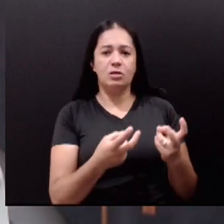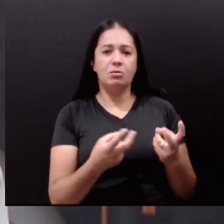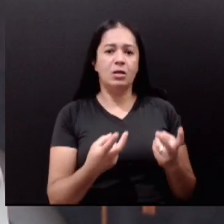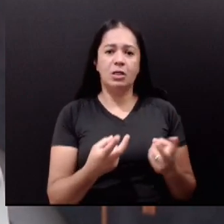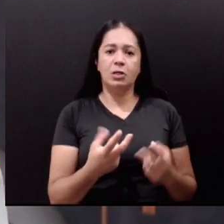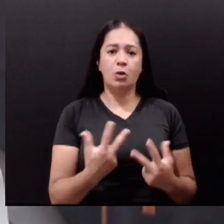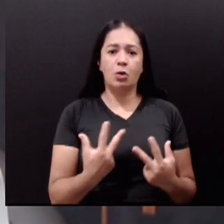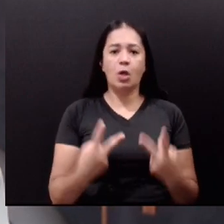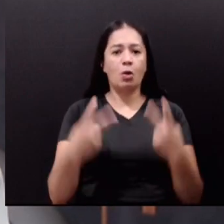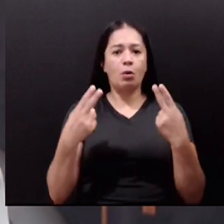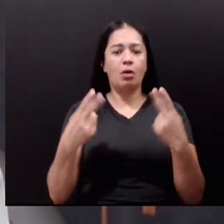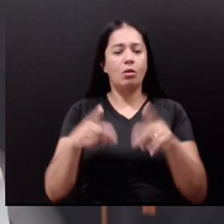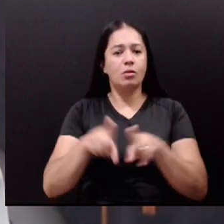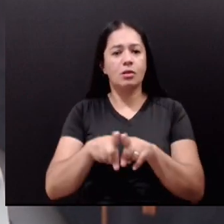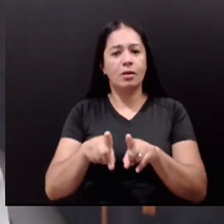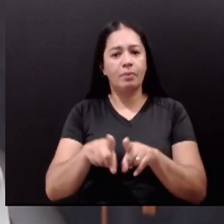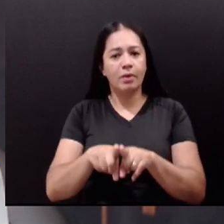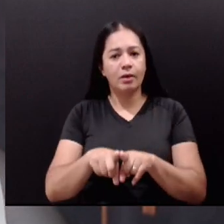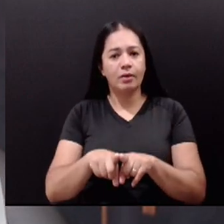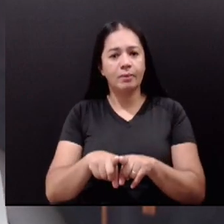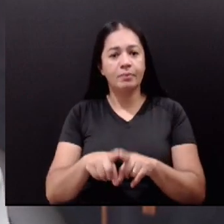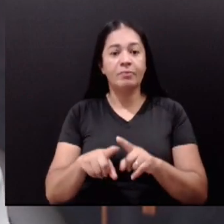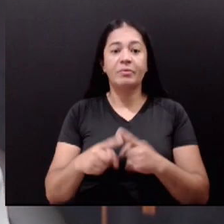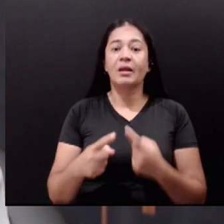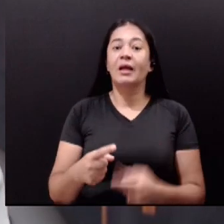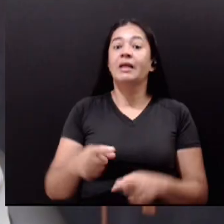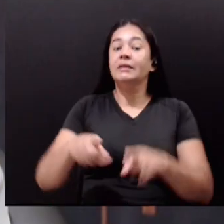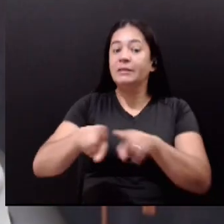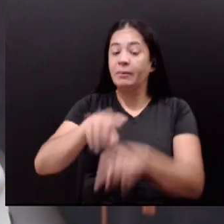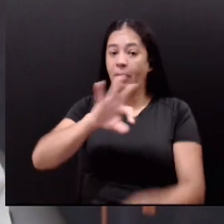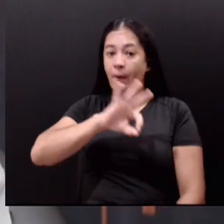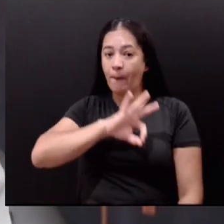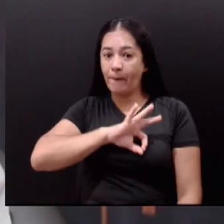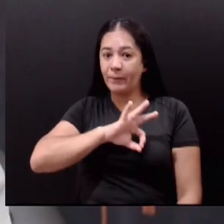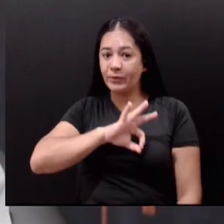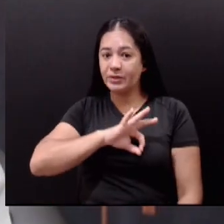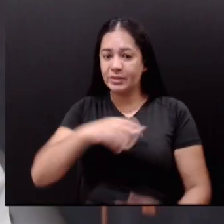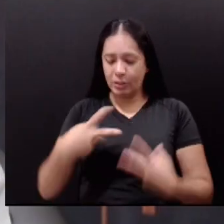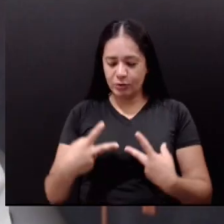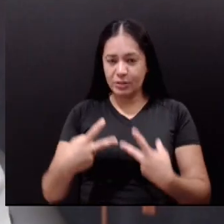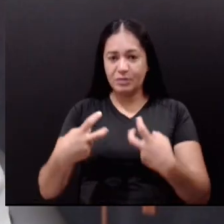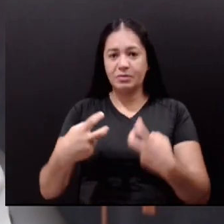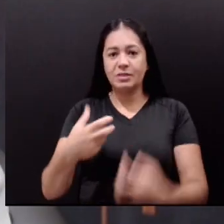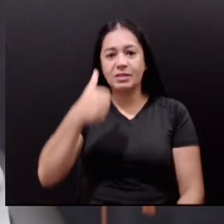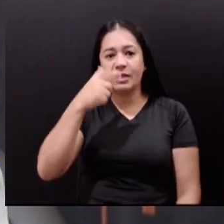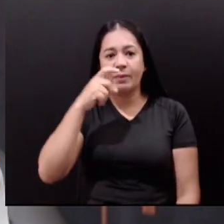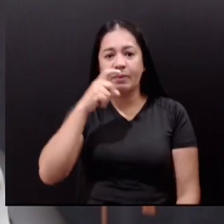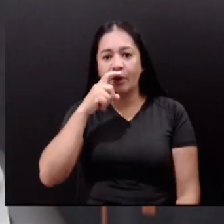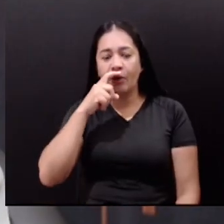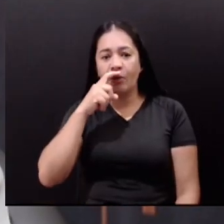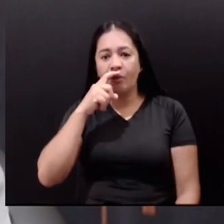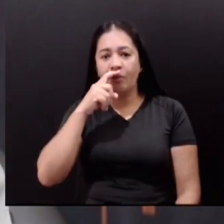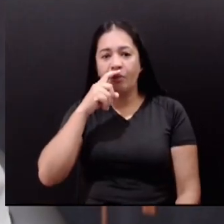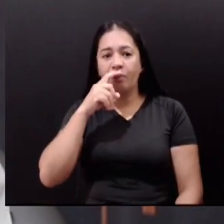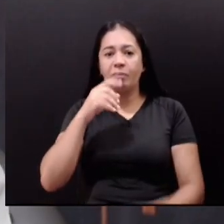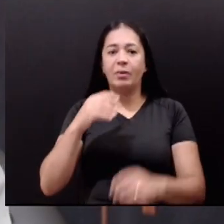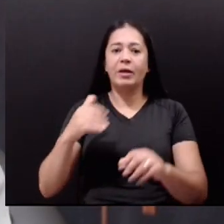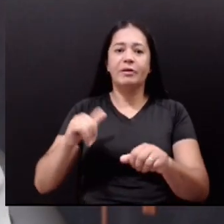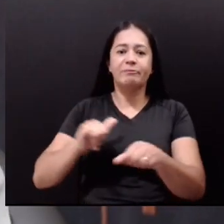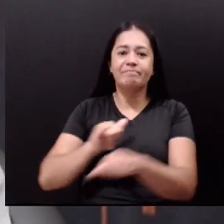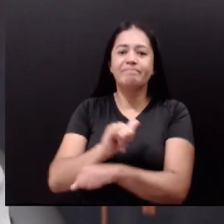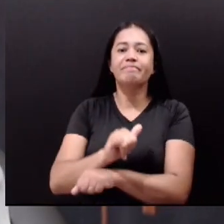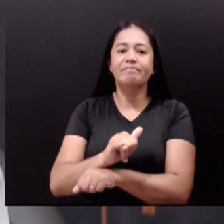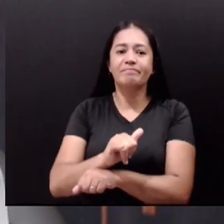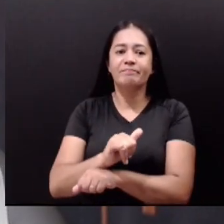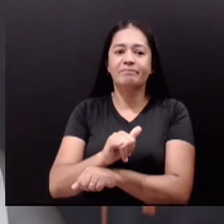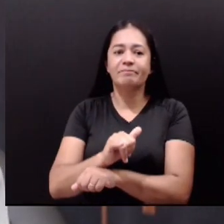tem a cena também do policial, que ele se vê também como um pai ausente, mas não necessariamente o filho dele, transitou por esse